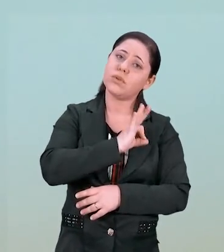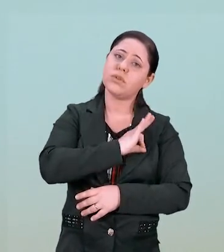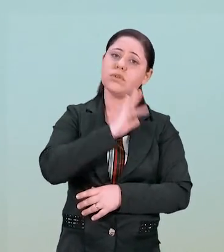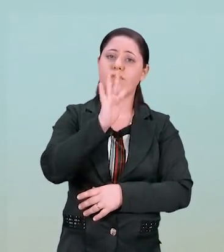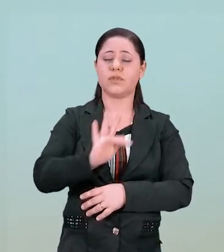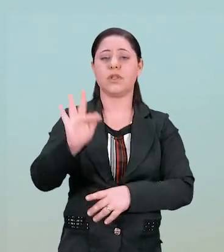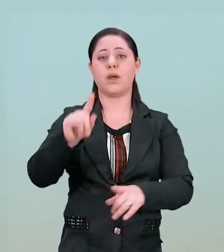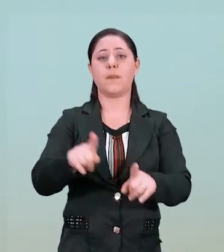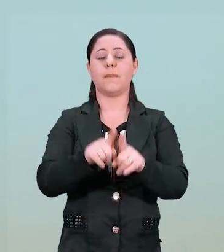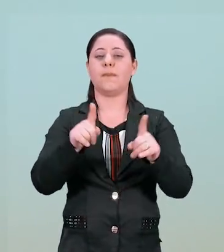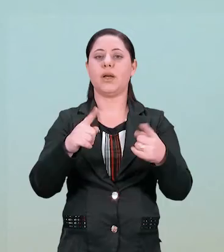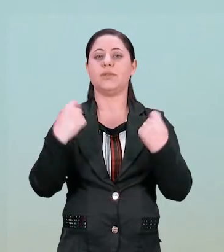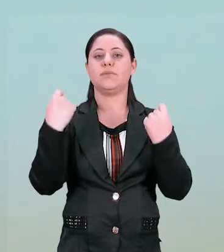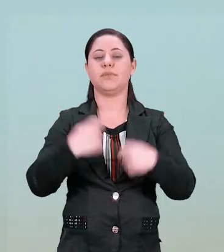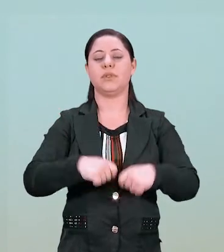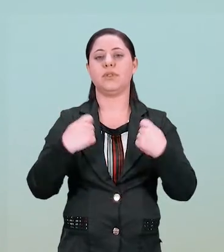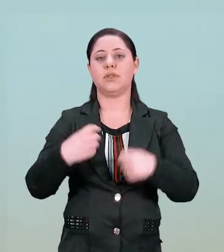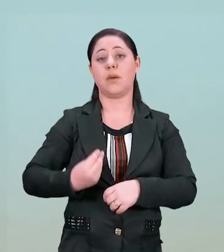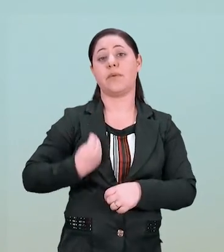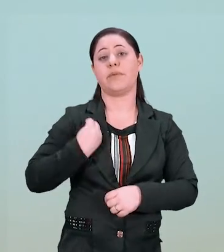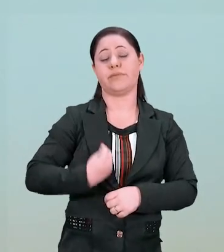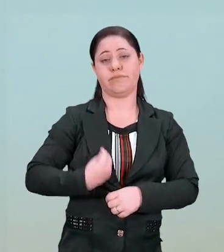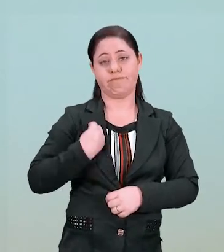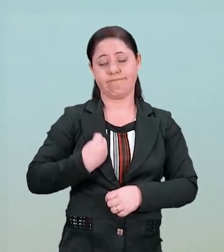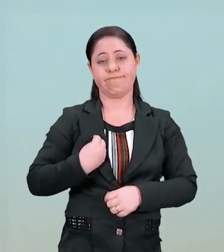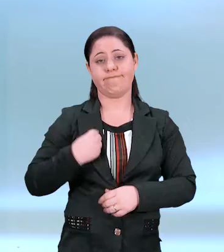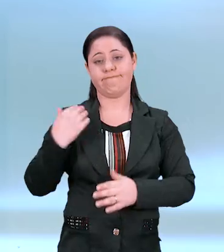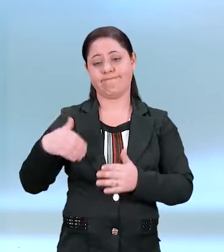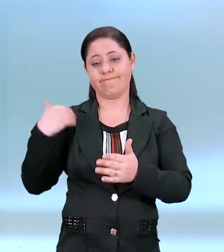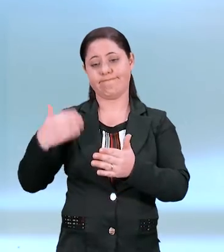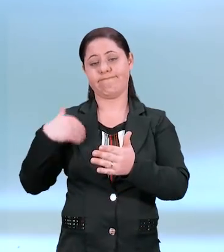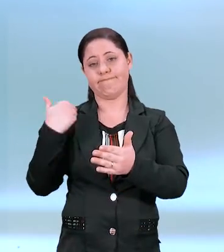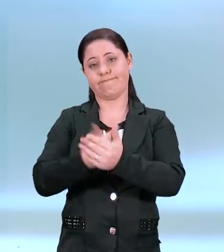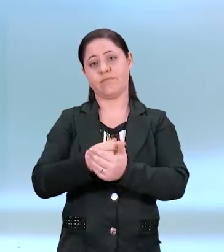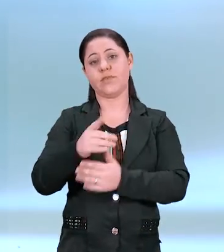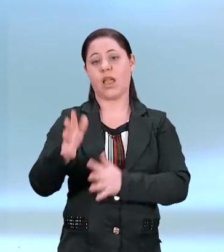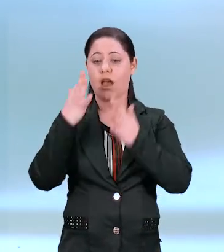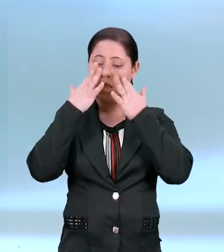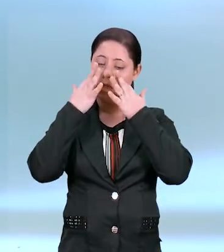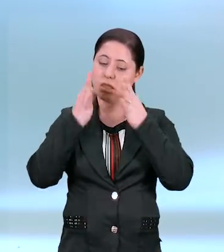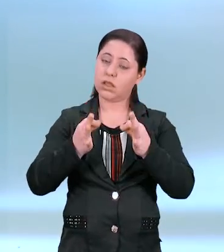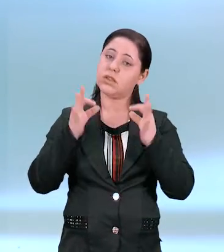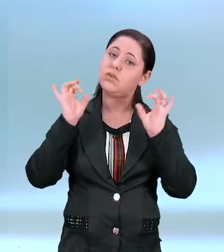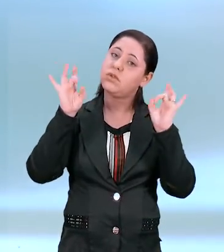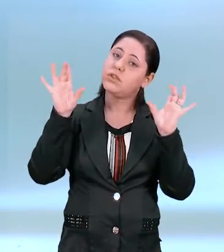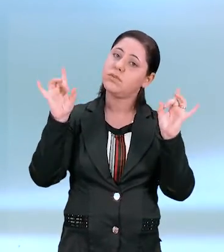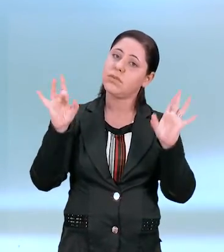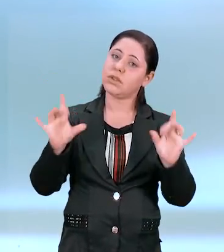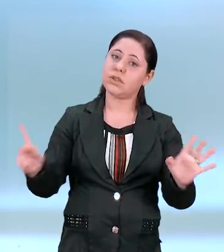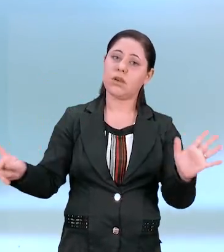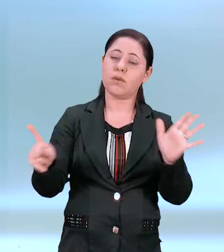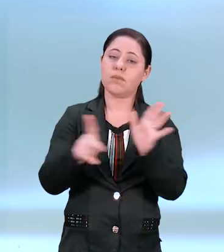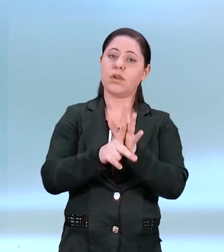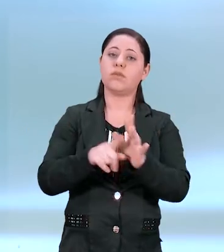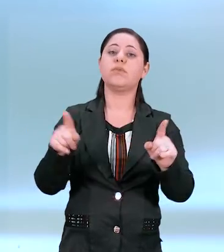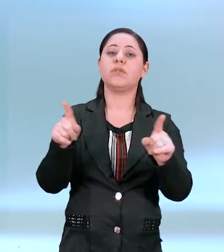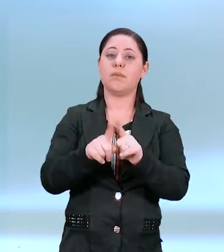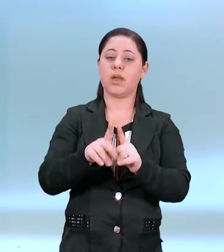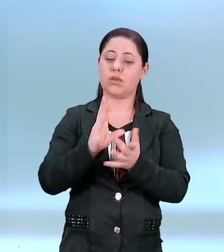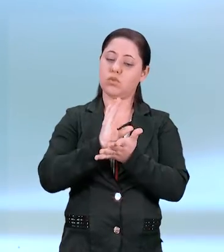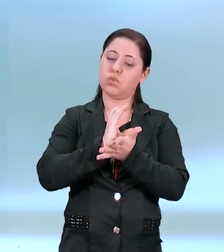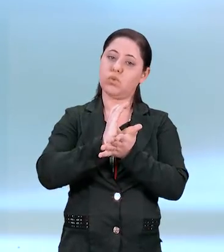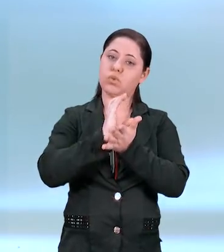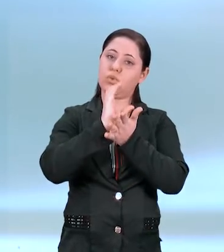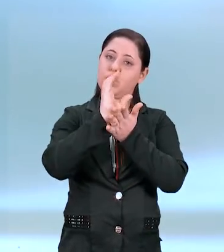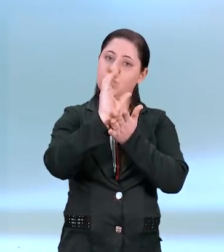para sobreviver dos próximos anos, de uma atenção especial, principalmente no custeio